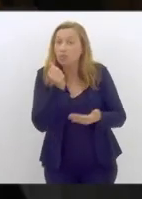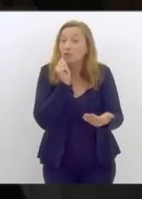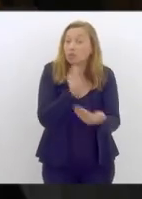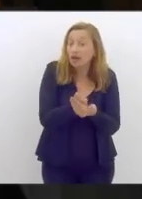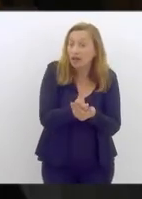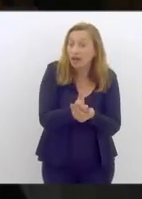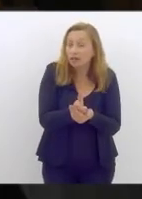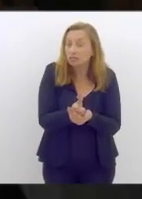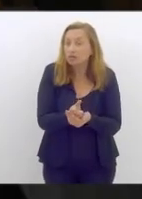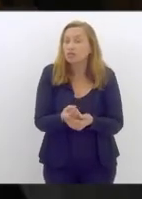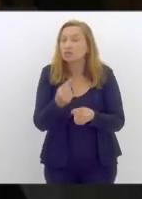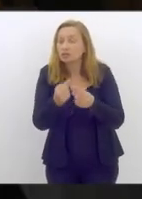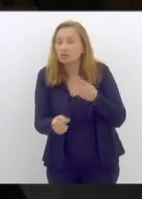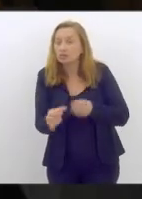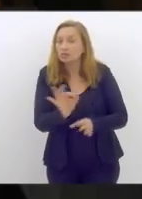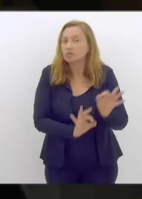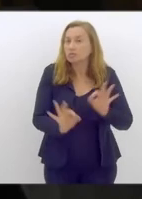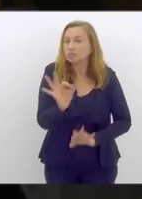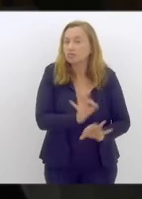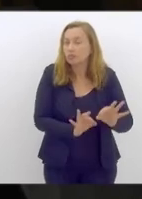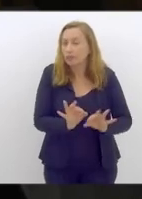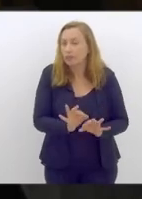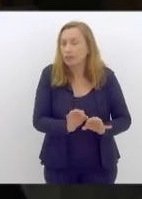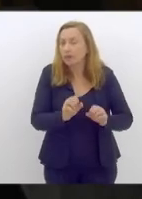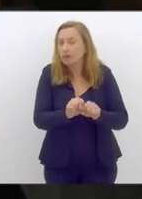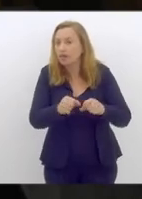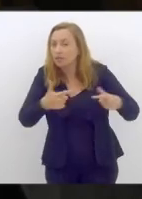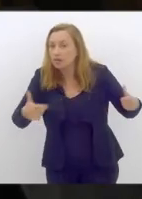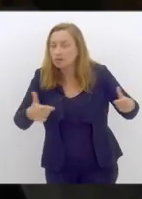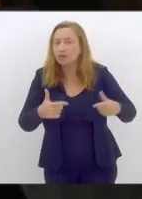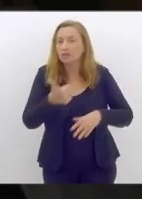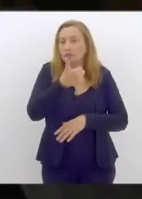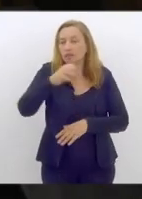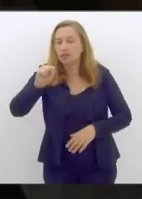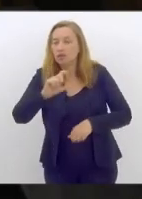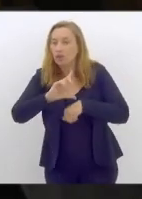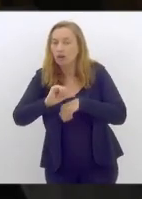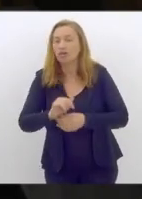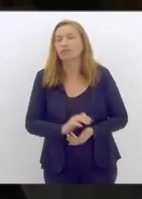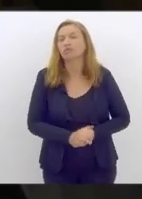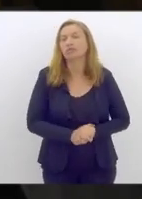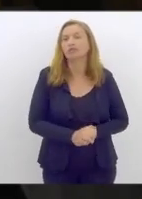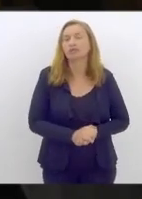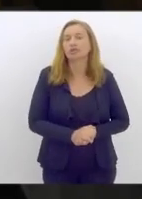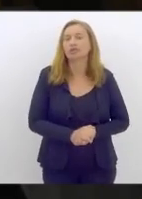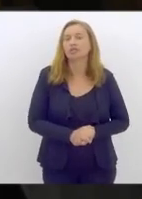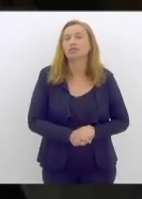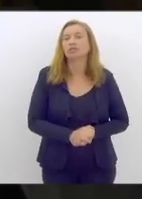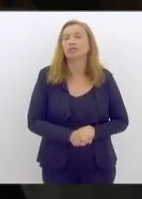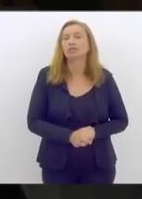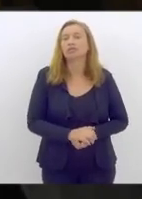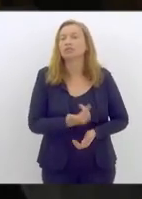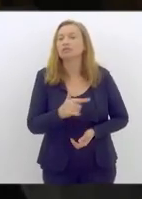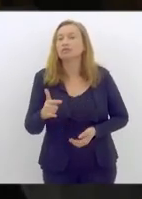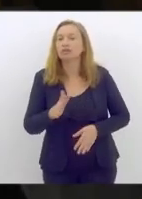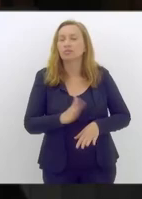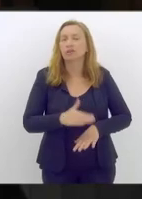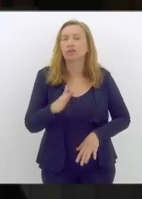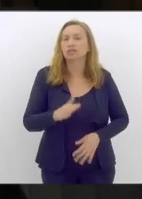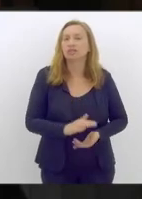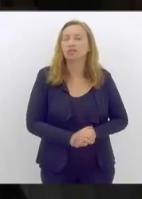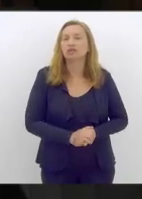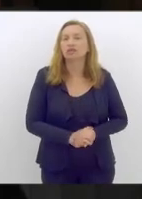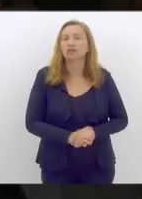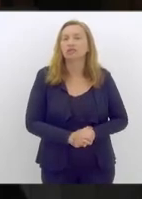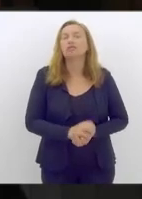de um terço de planejamento com essa ampliação que foi para 18 horas e para que não haja mais